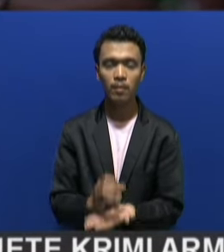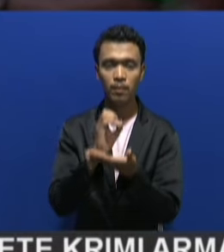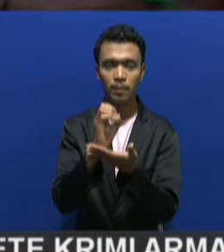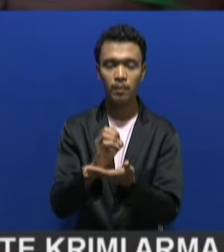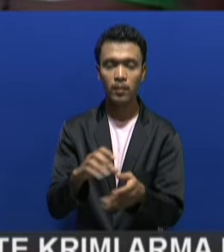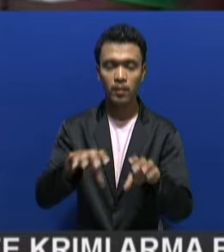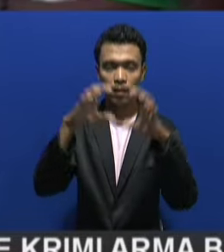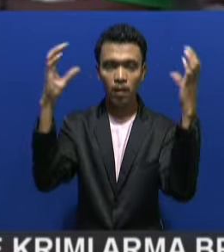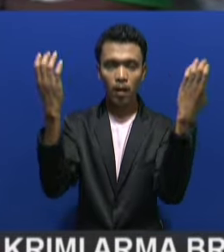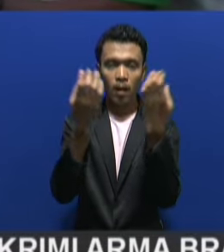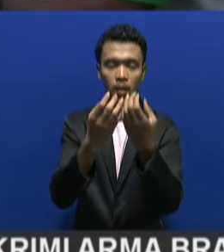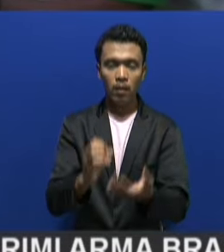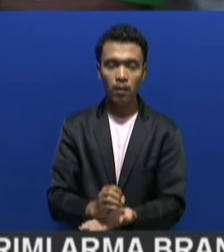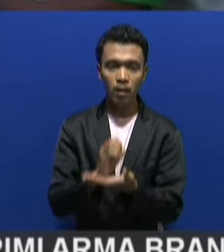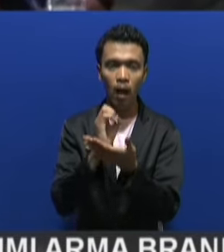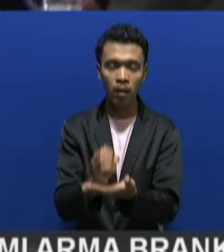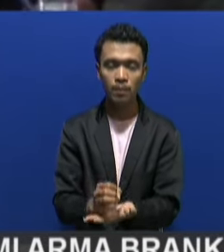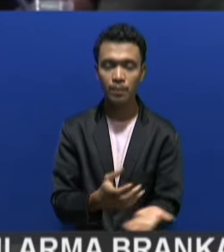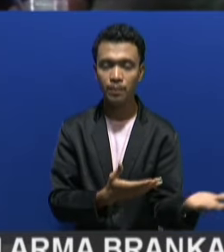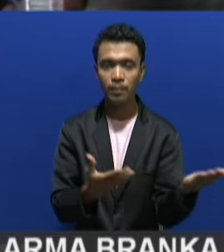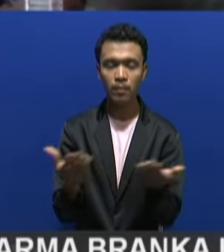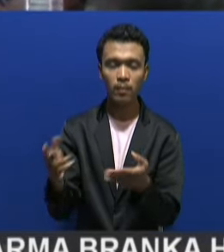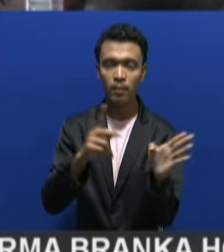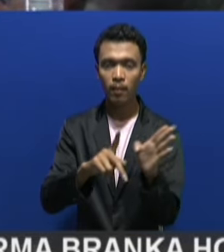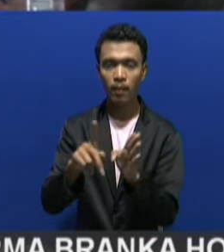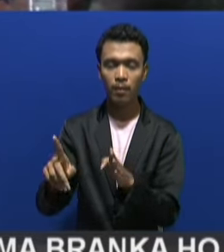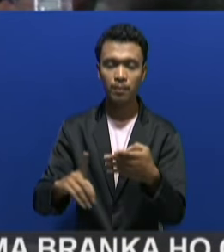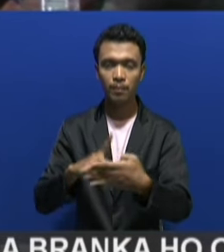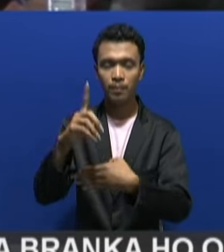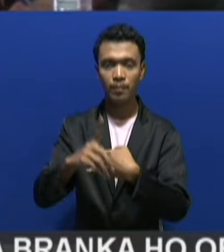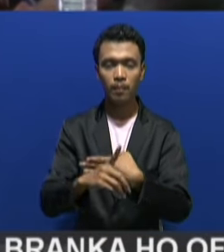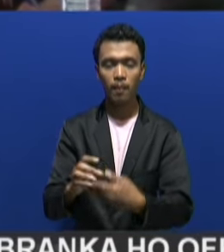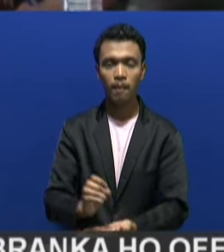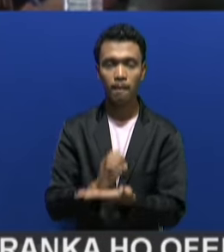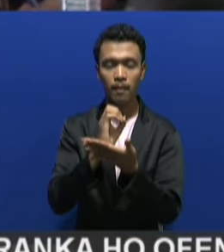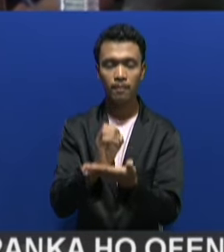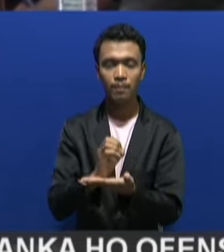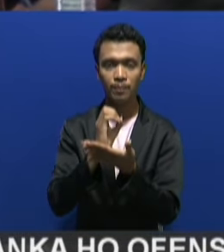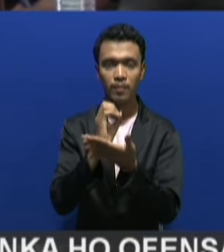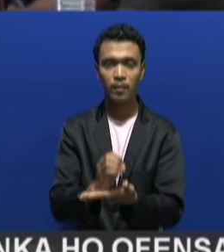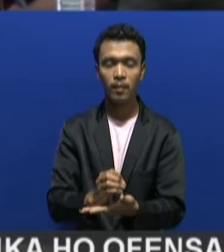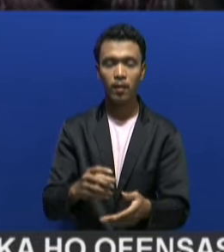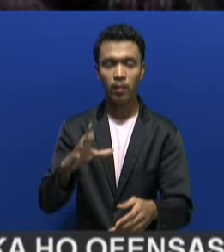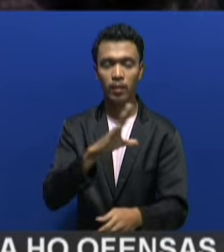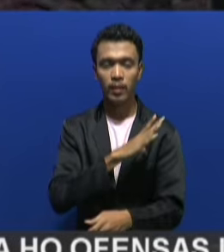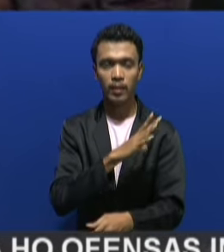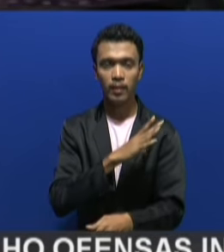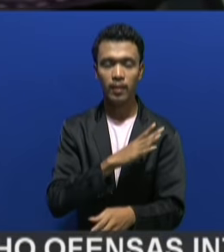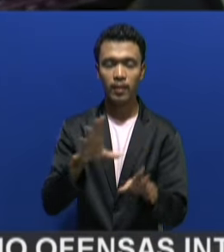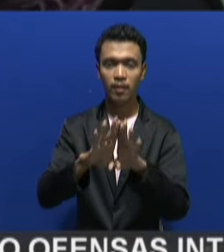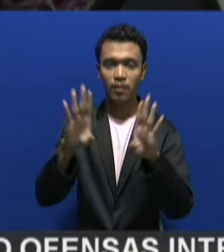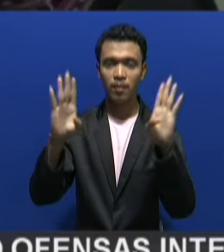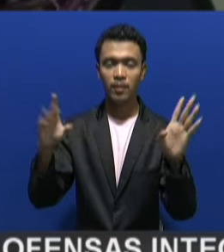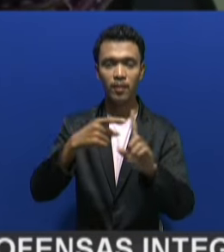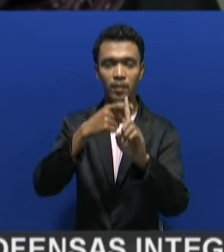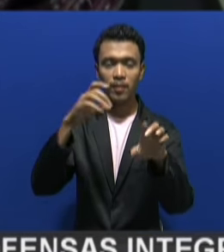Comissão Executivo Rewa submete ona plano estratégico desenvolvimento o ECUSI Ambenonian, horihein aprovação